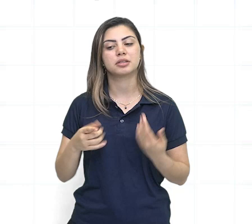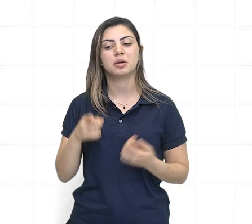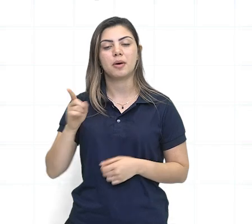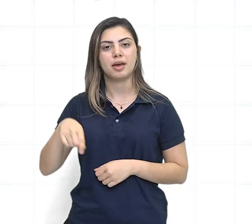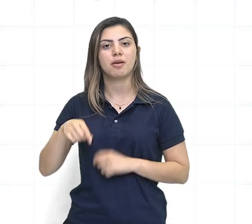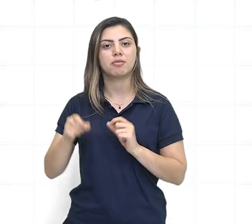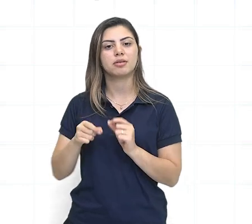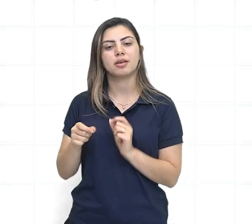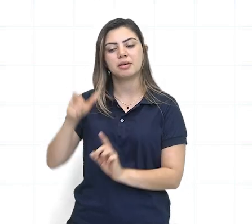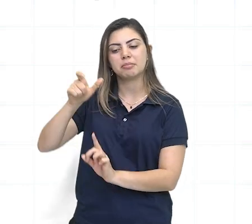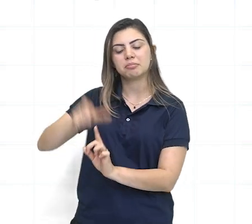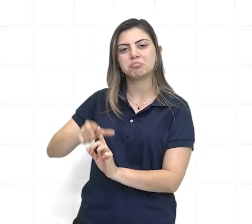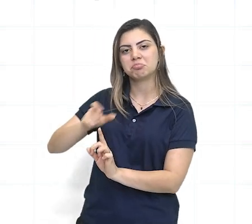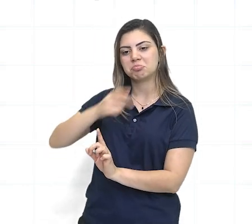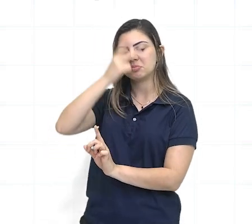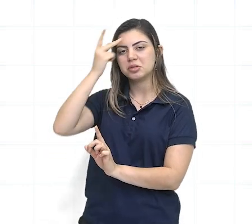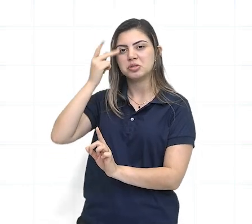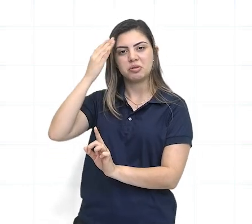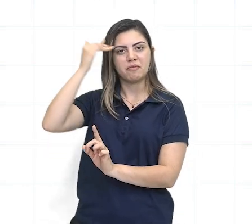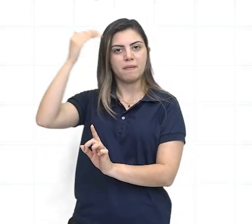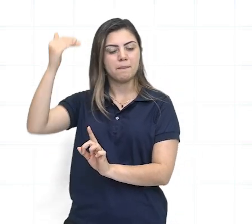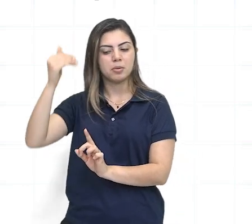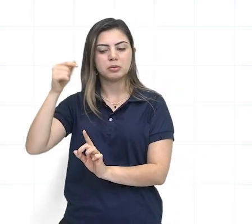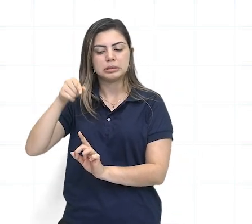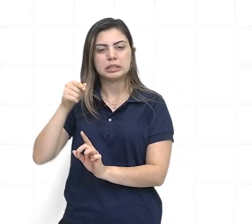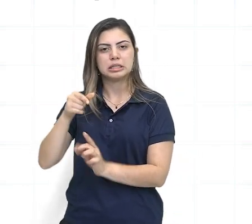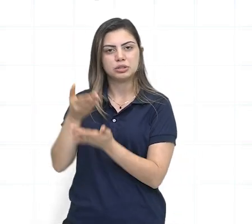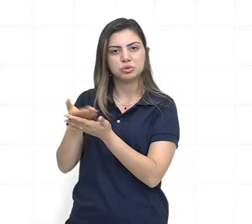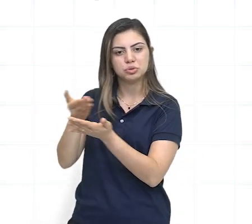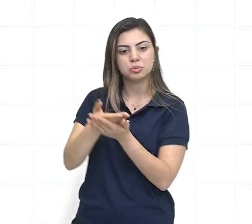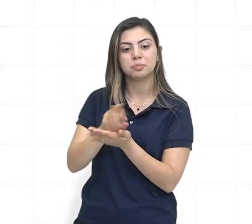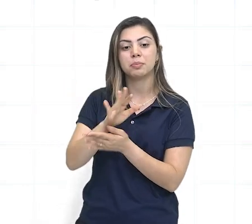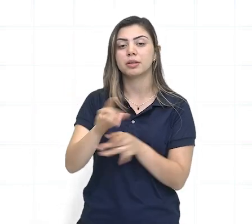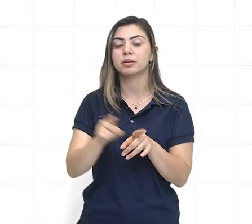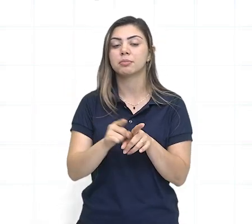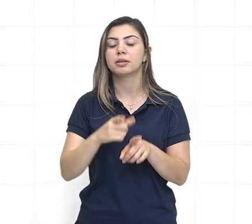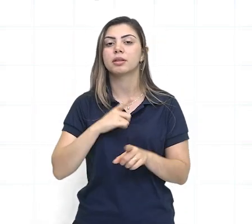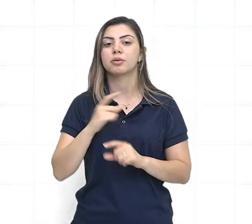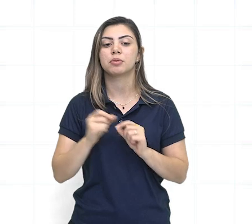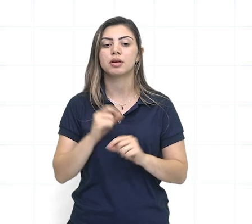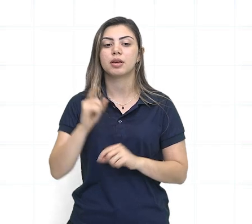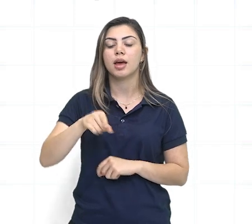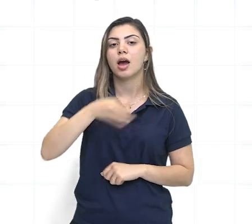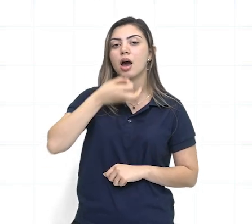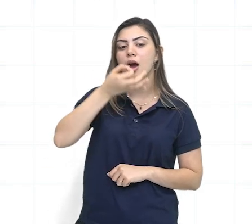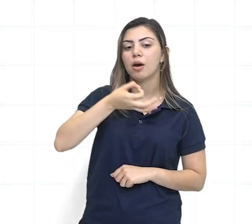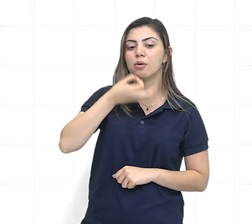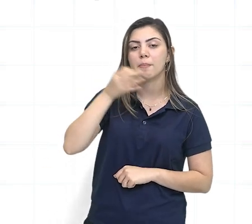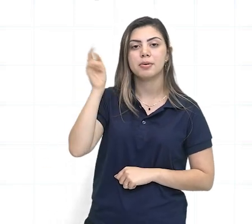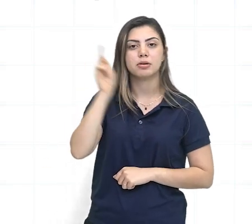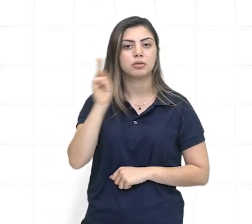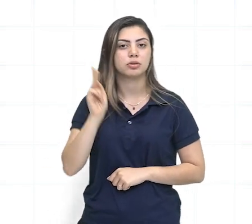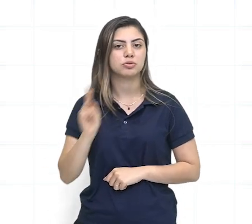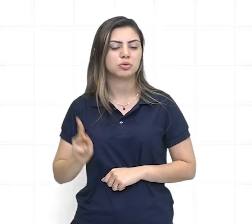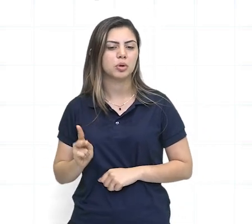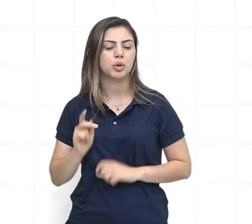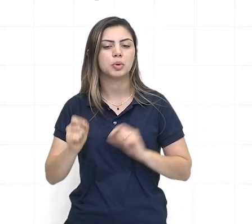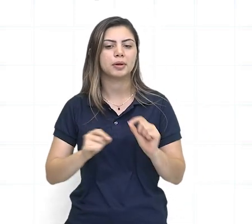de autoridade. O argumento histórico, o que é esse argumento